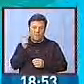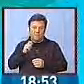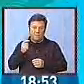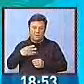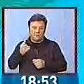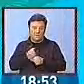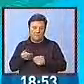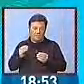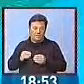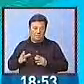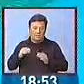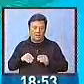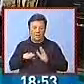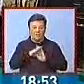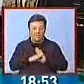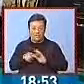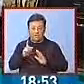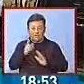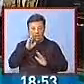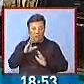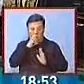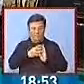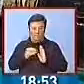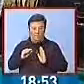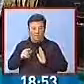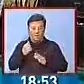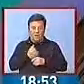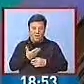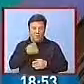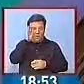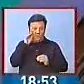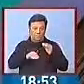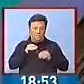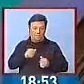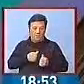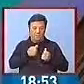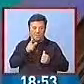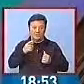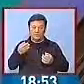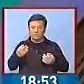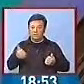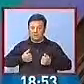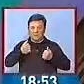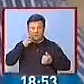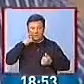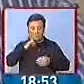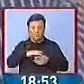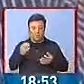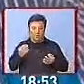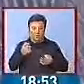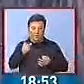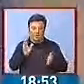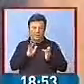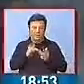nisso. O programa é ainda um protótipo, está a sofrer melhoramentos, mas o sucesso é já garantido, graças, claro,